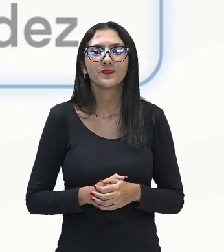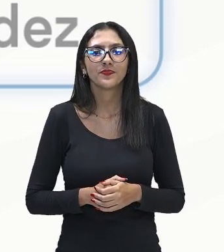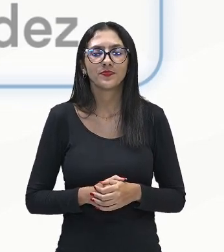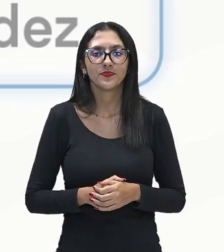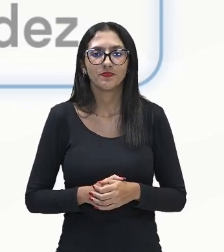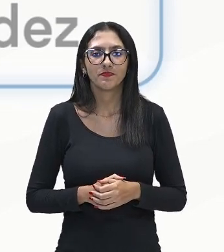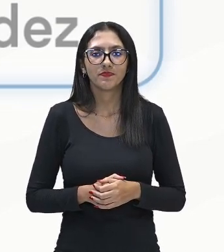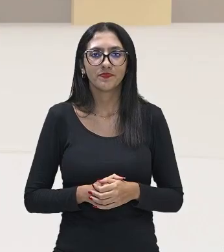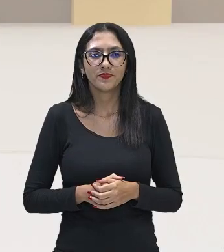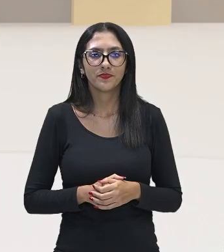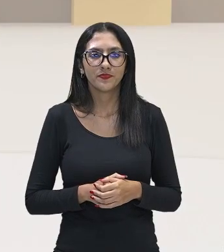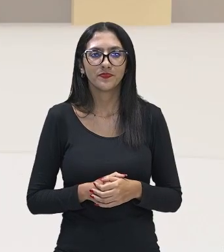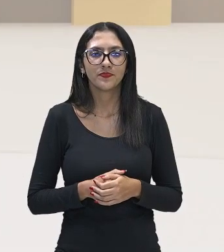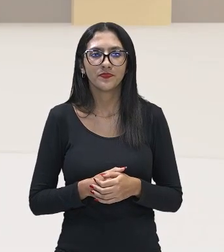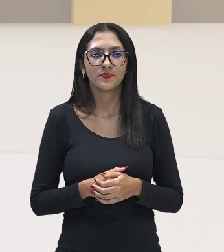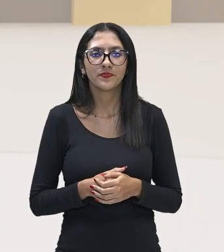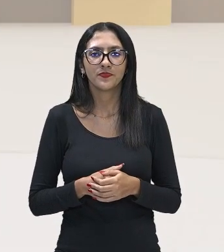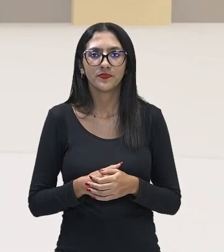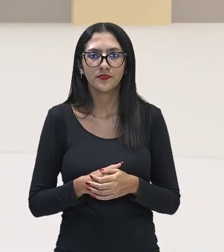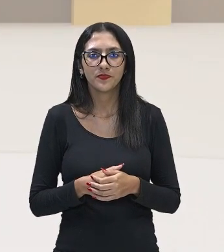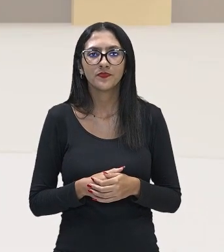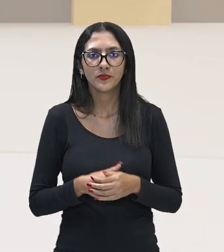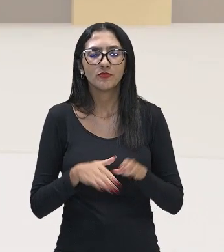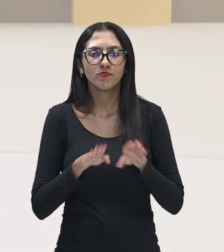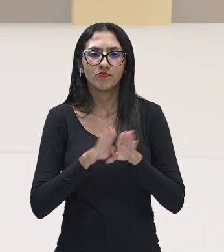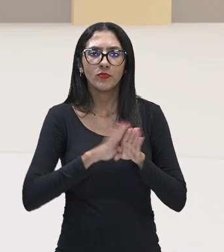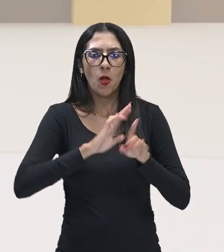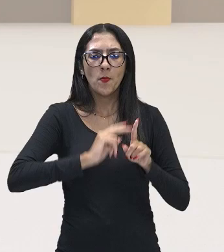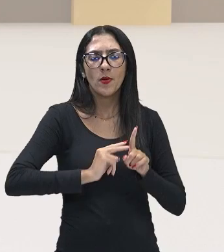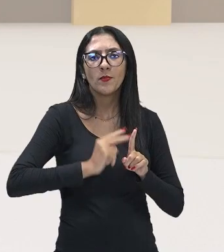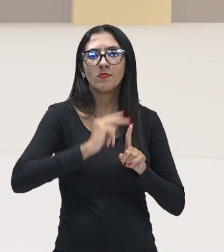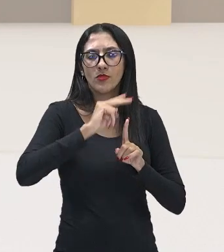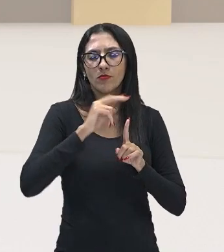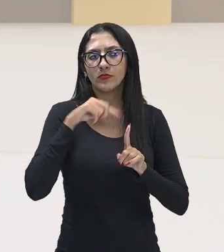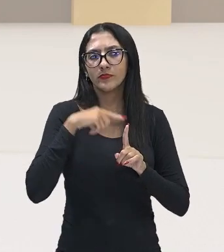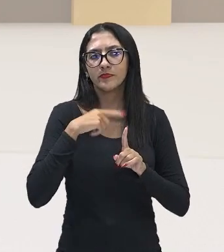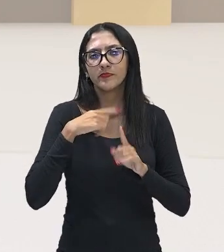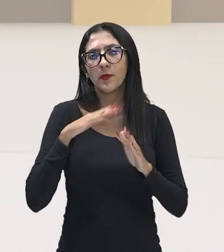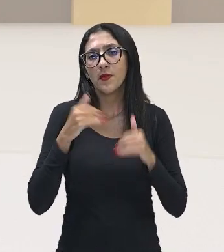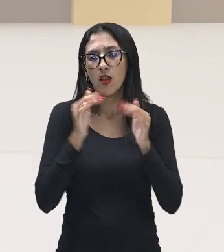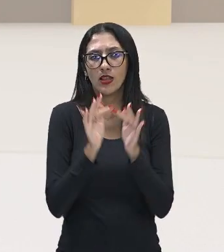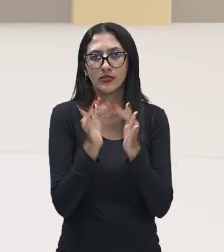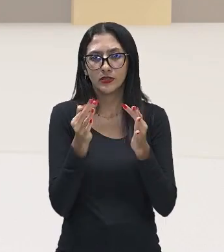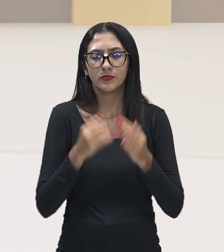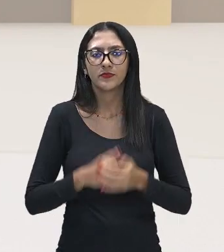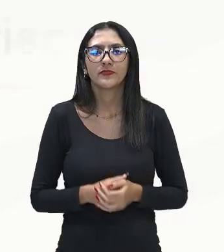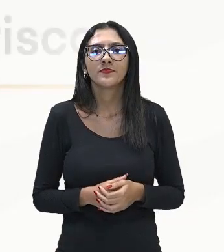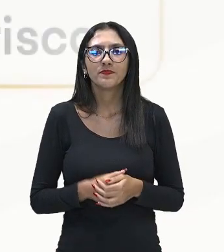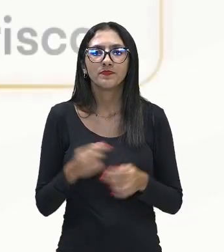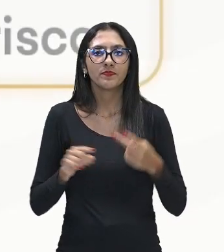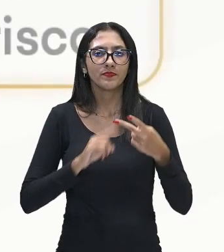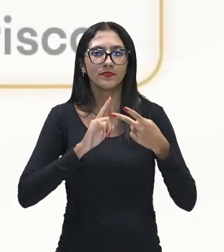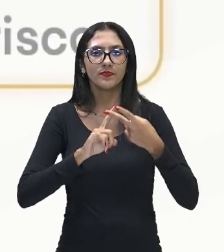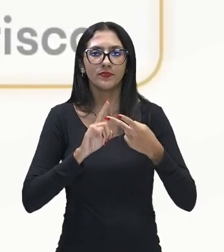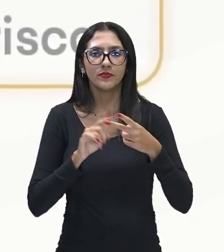bom, né? Aí o nosso primeiro investimento é o nosso Tesouro Direto. Nosso segundo investimento são